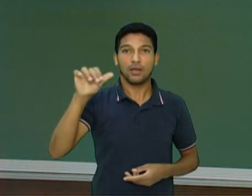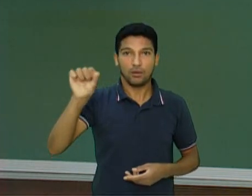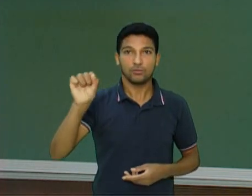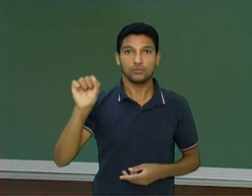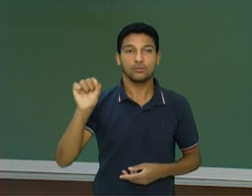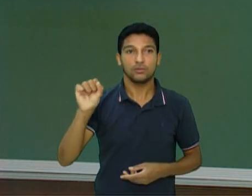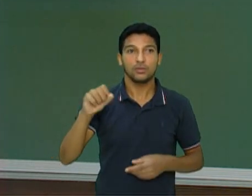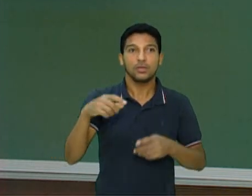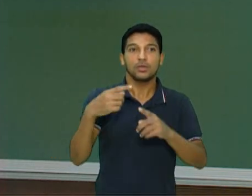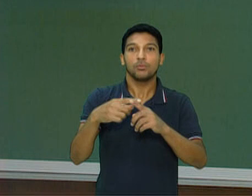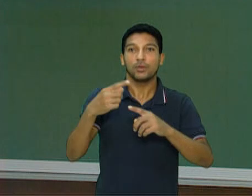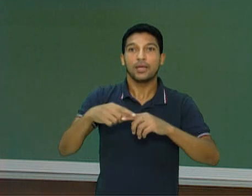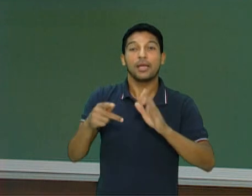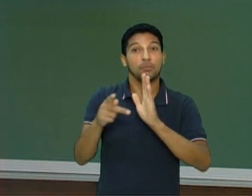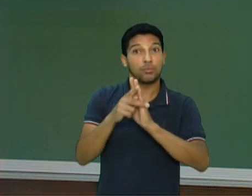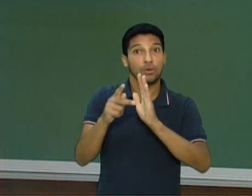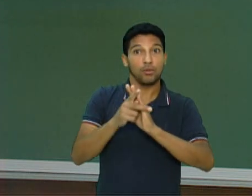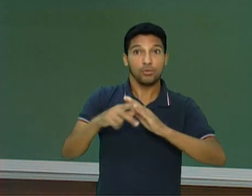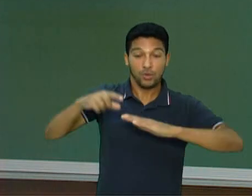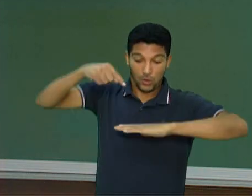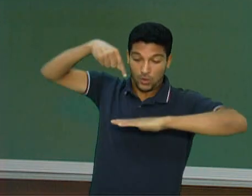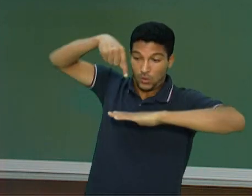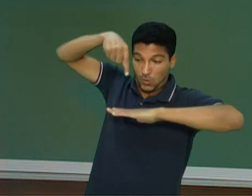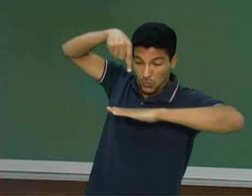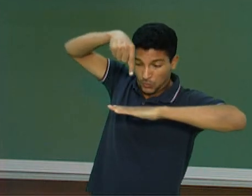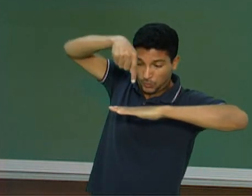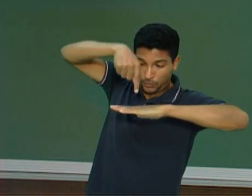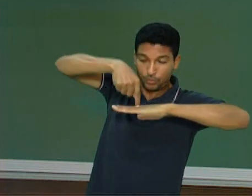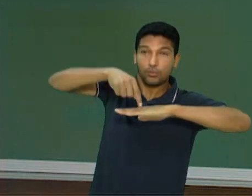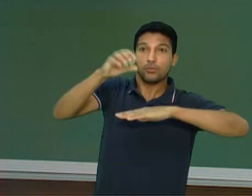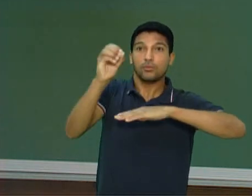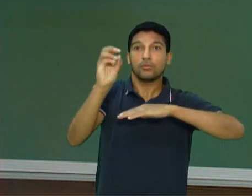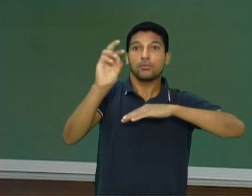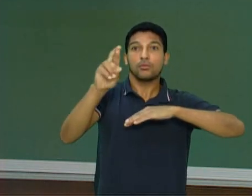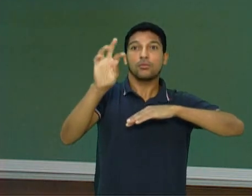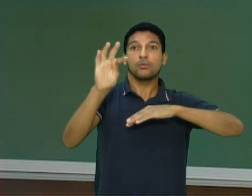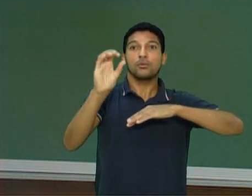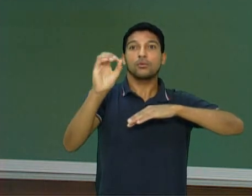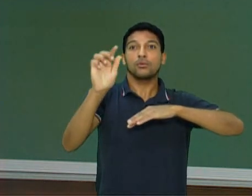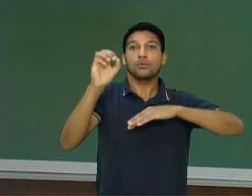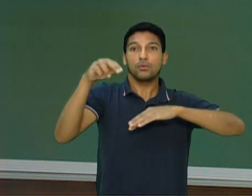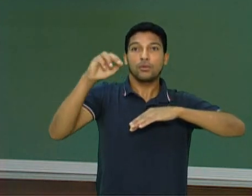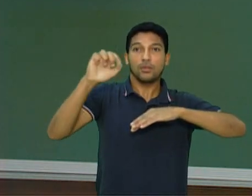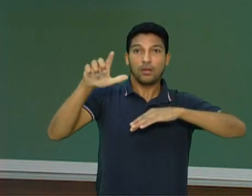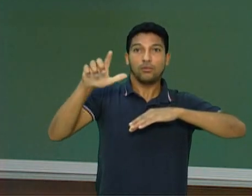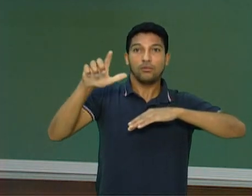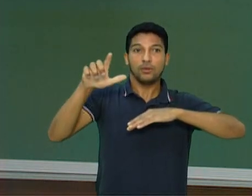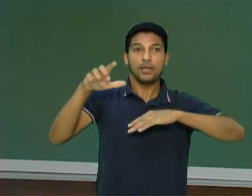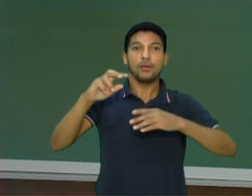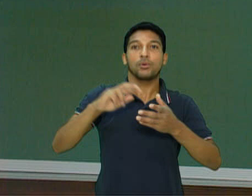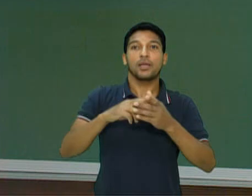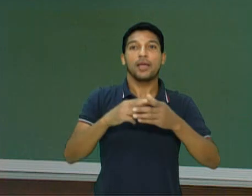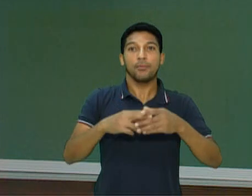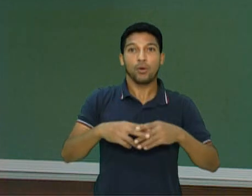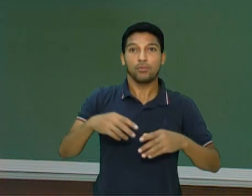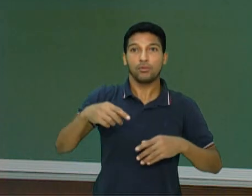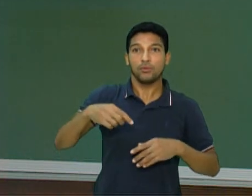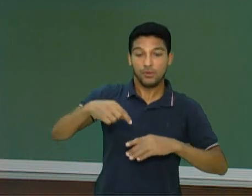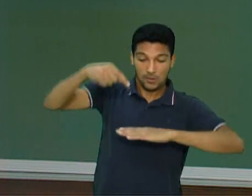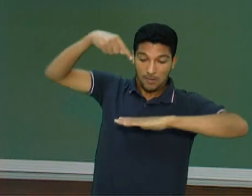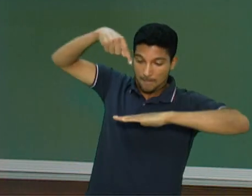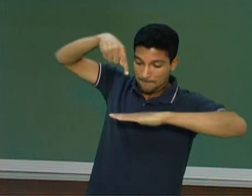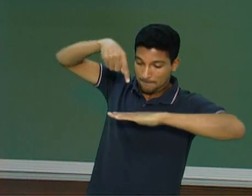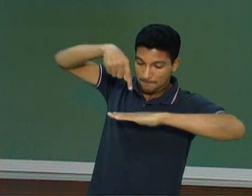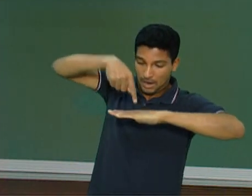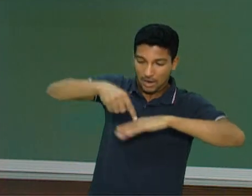projeção ortogonal. Lembrando que ortogonal é exatamente, né, a situação em que os objetos matemáticos estão